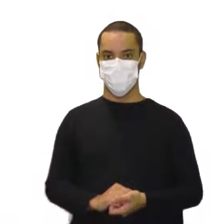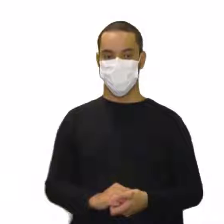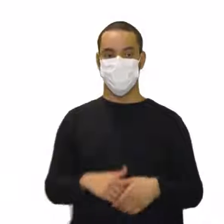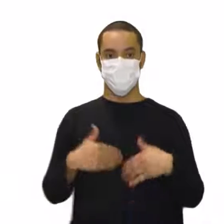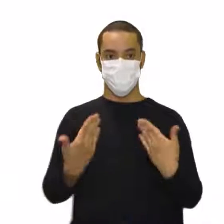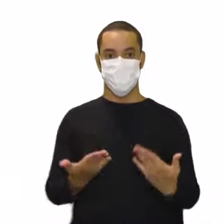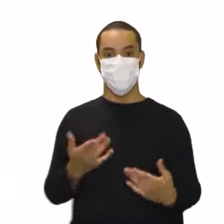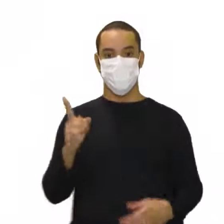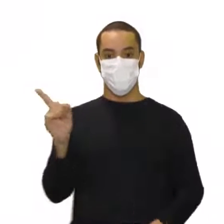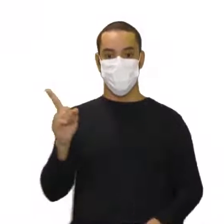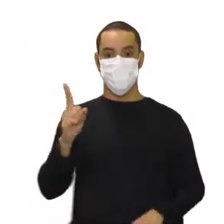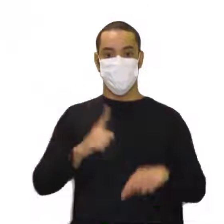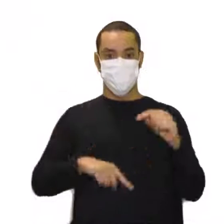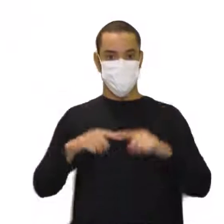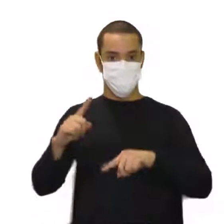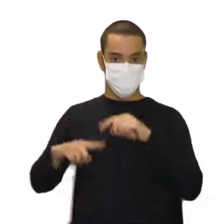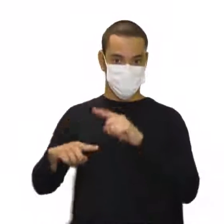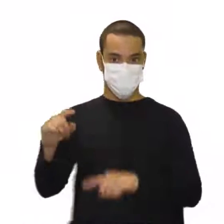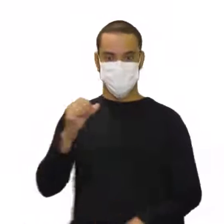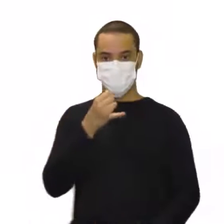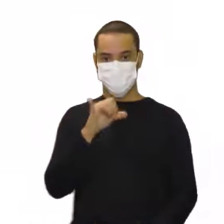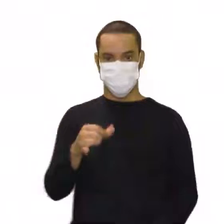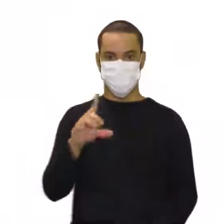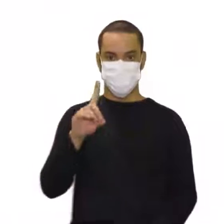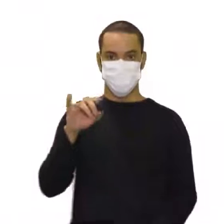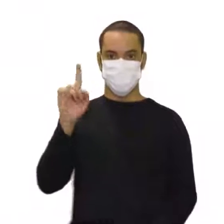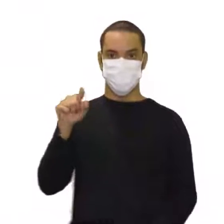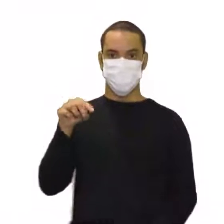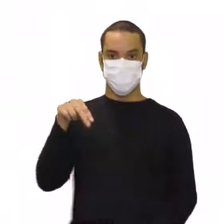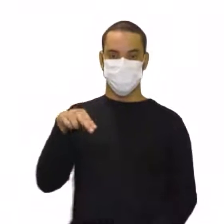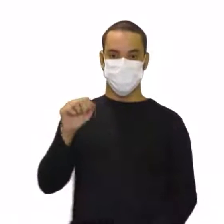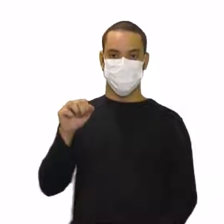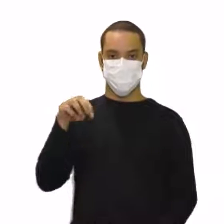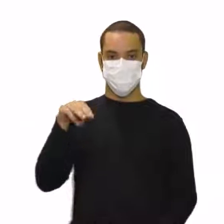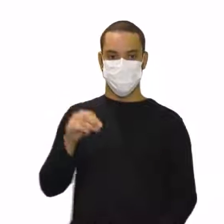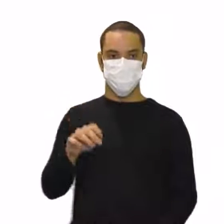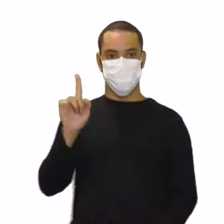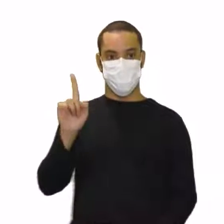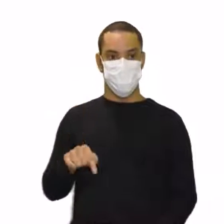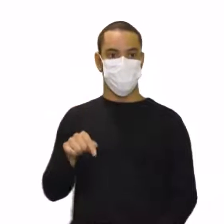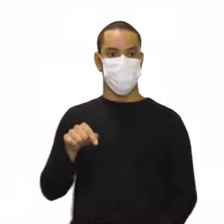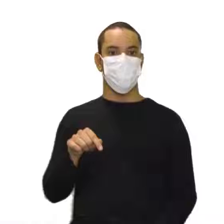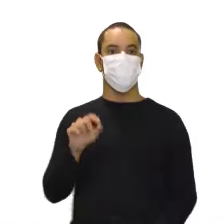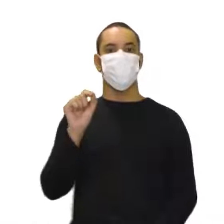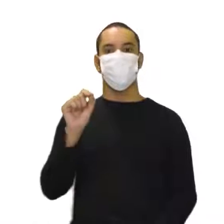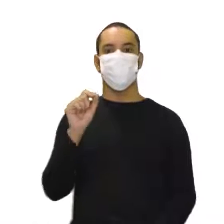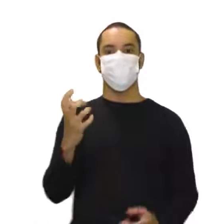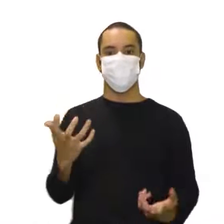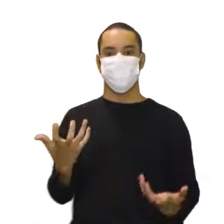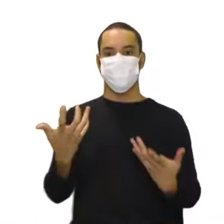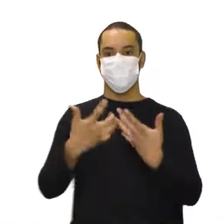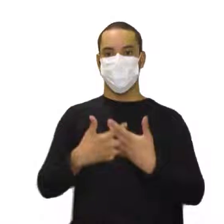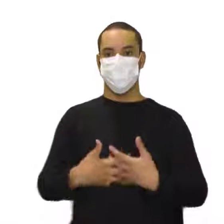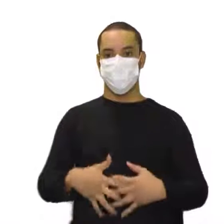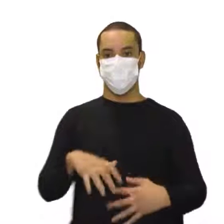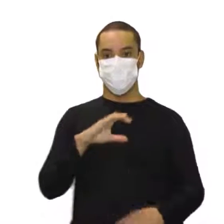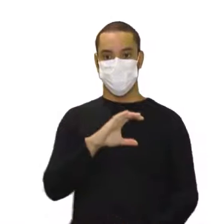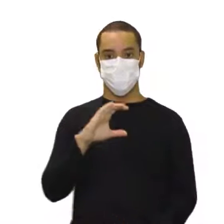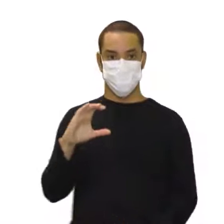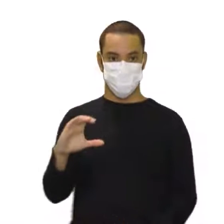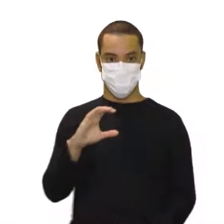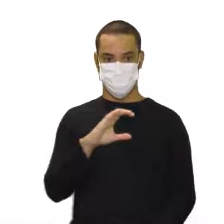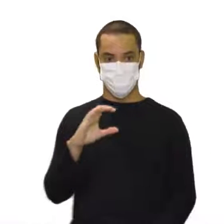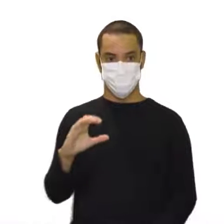Estas máquinas elétricas, dínamo, é um aparelho que gera corrente contínua,